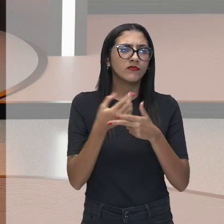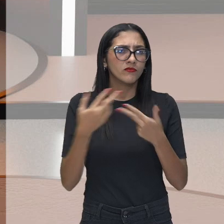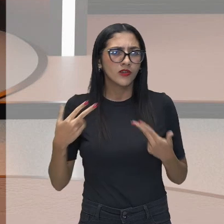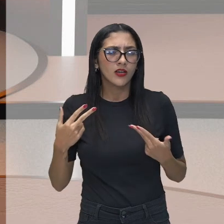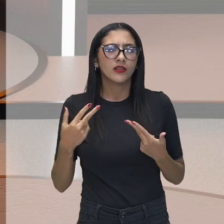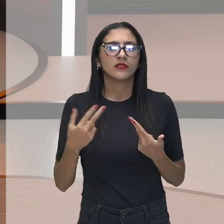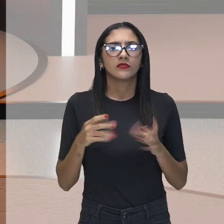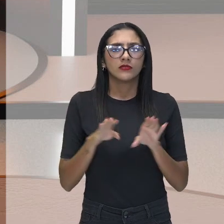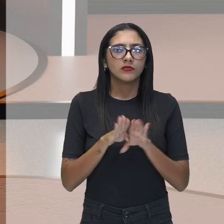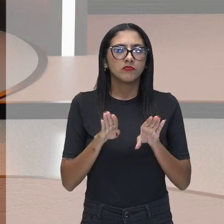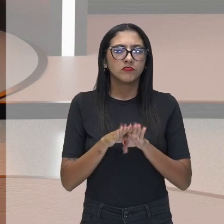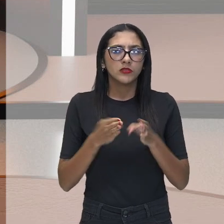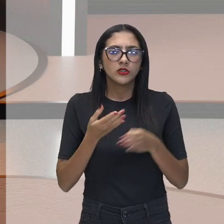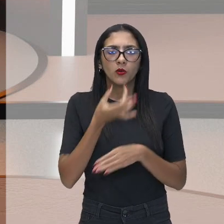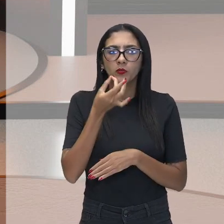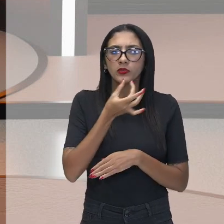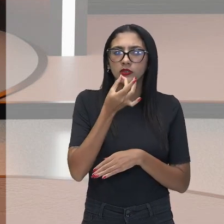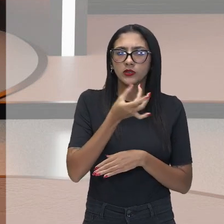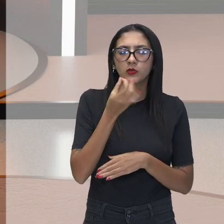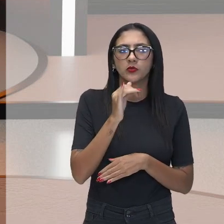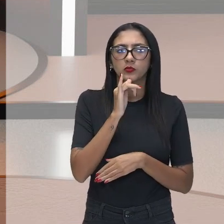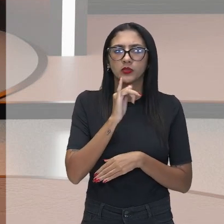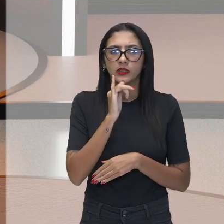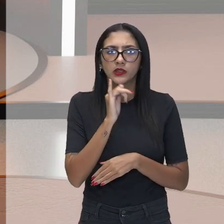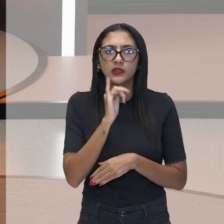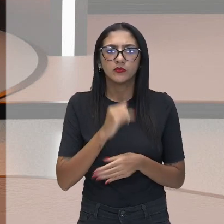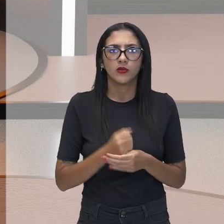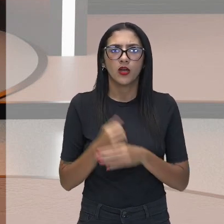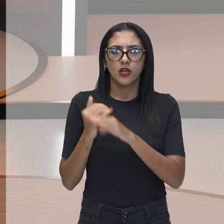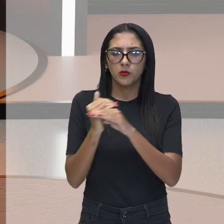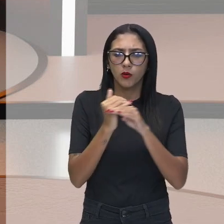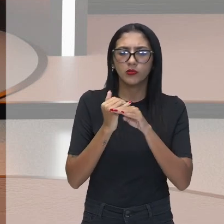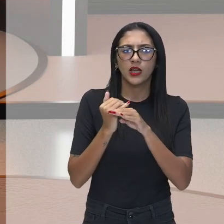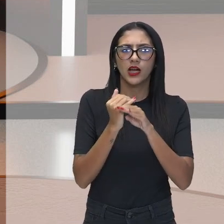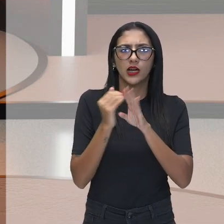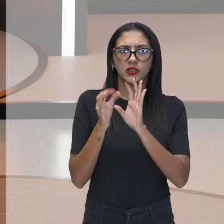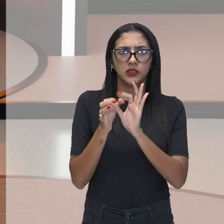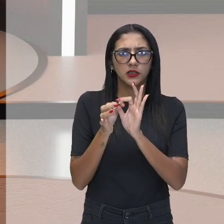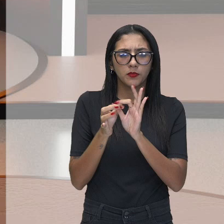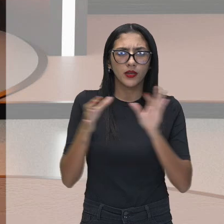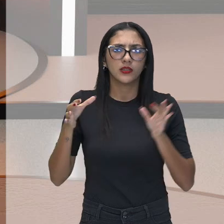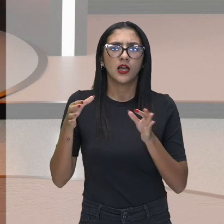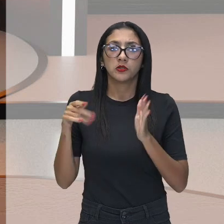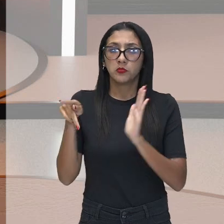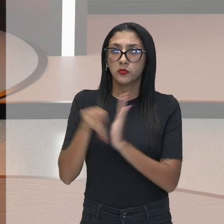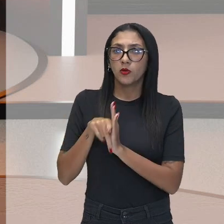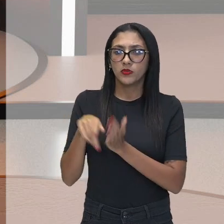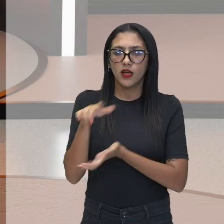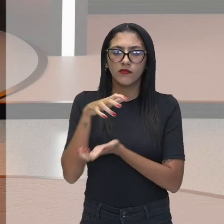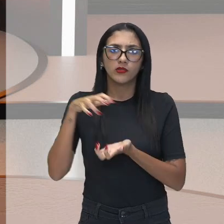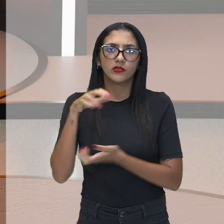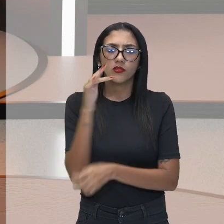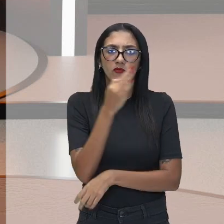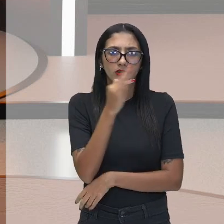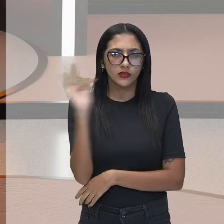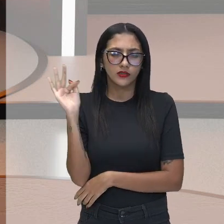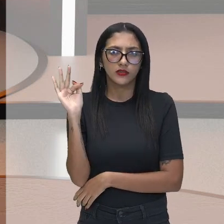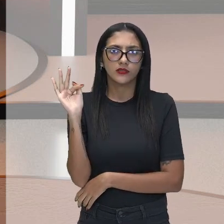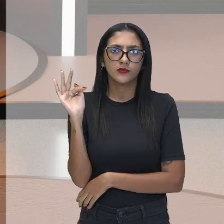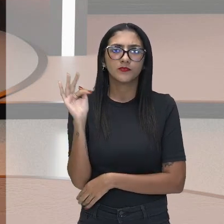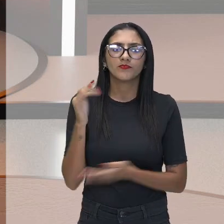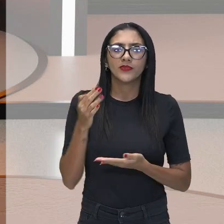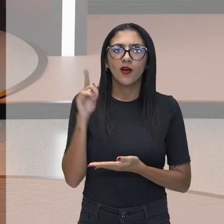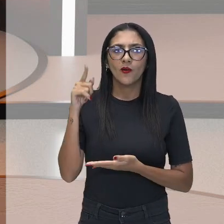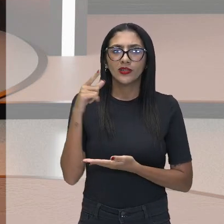vem a questão dos princípios de igualdade, liberdade e fraternidade que nortearam a Revolução Francesa. Então esses princípios